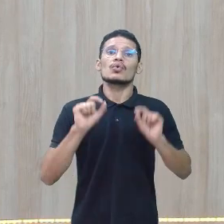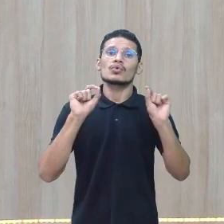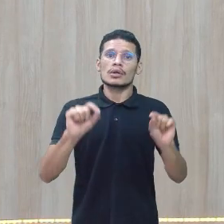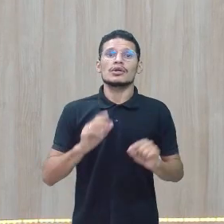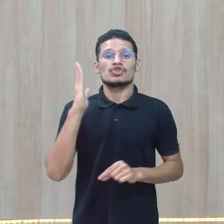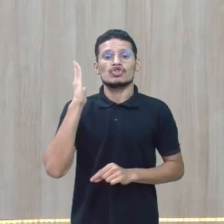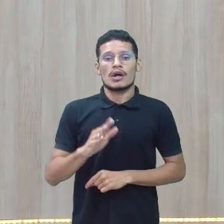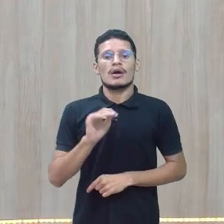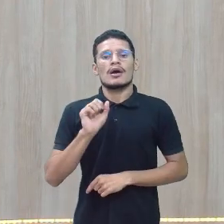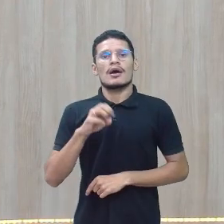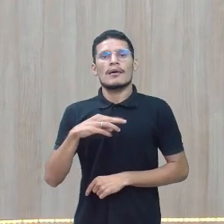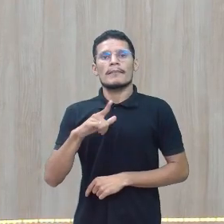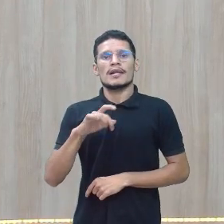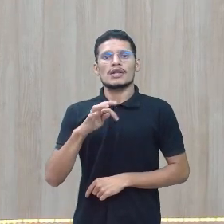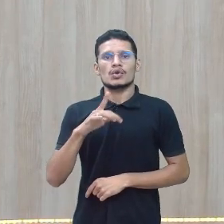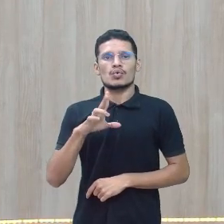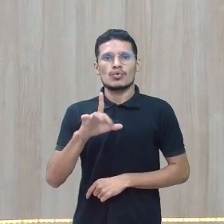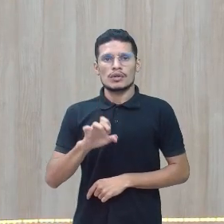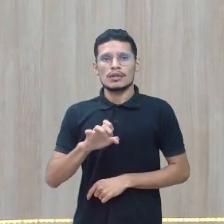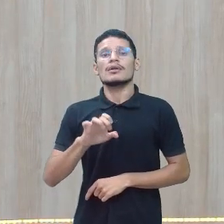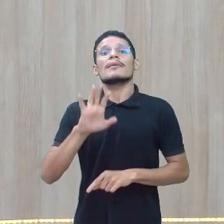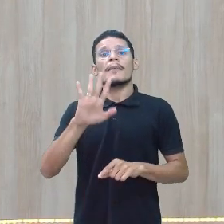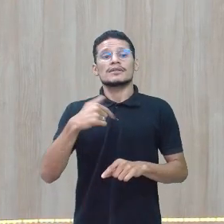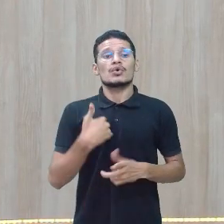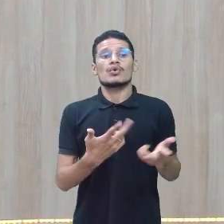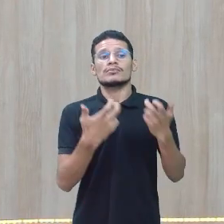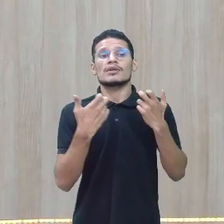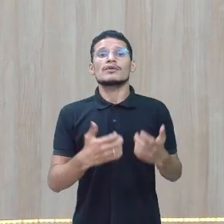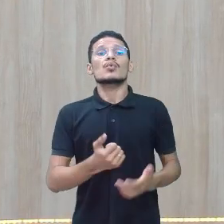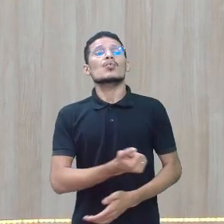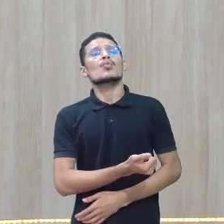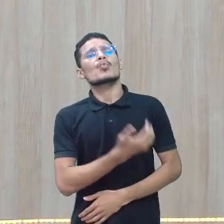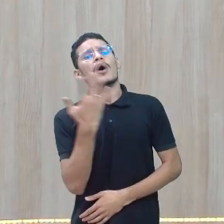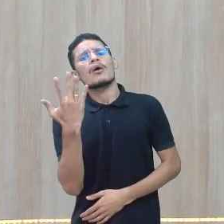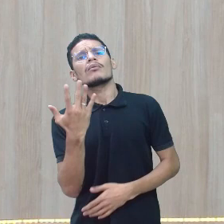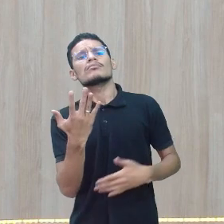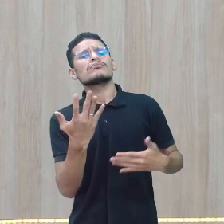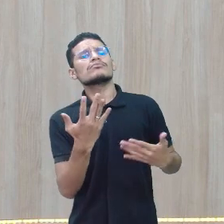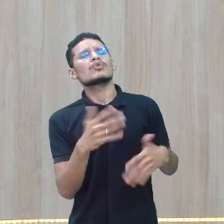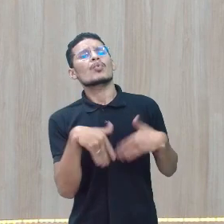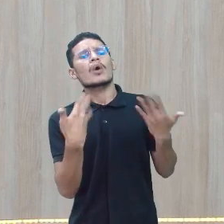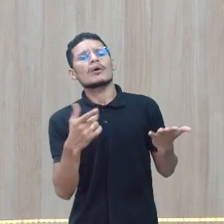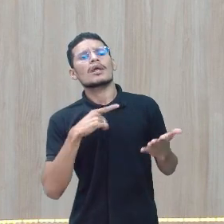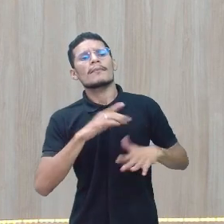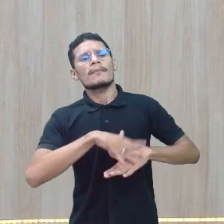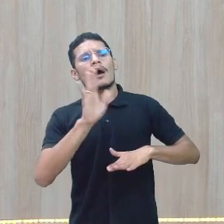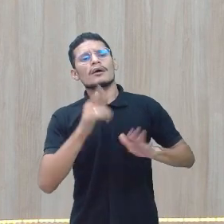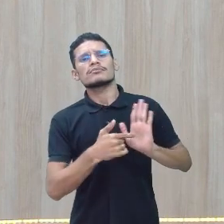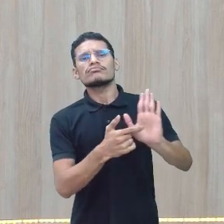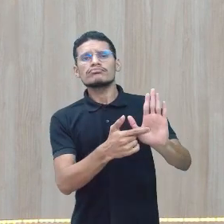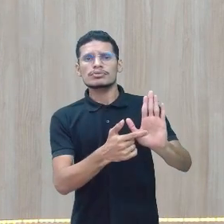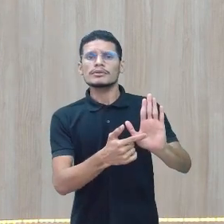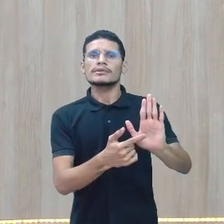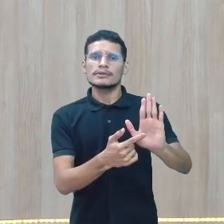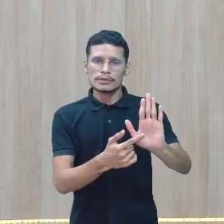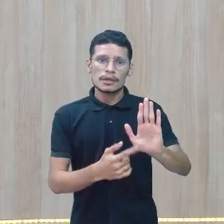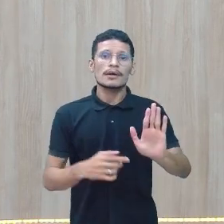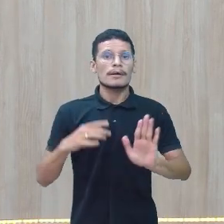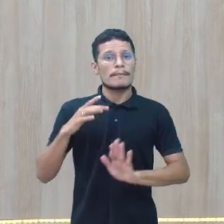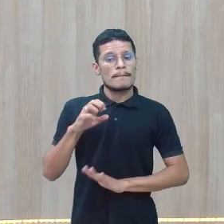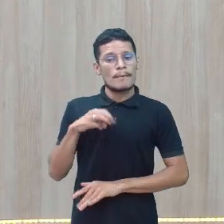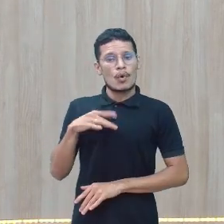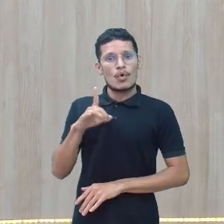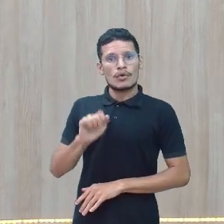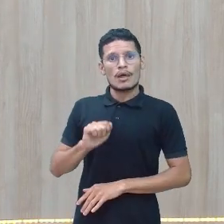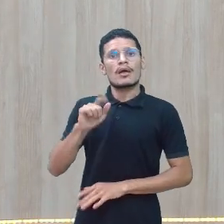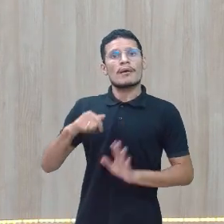fez a subtração, mas eu estou observando muito qual é o número que está naquele conjunto que tem aquela representação. A moda é o